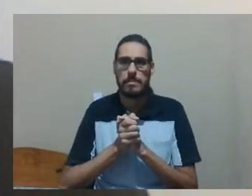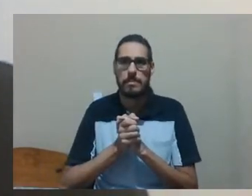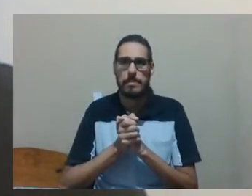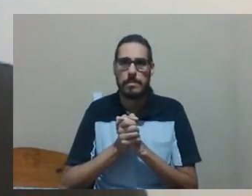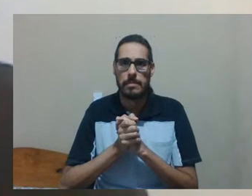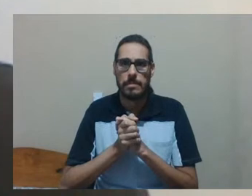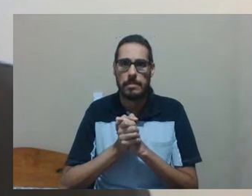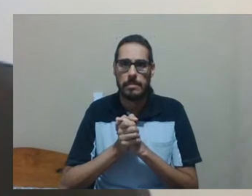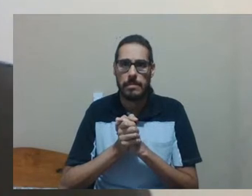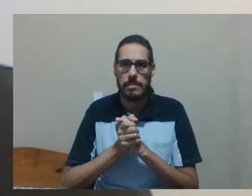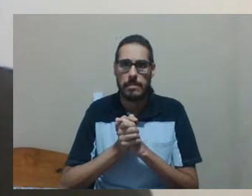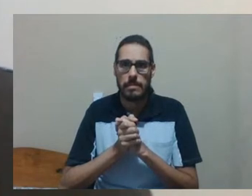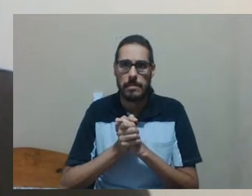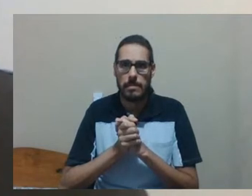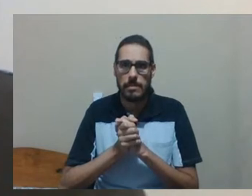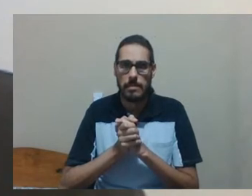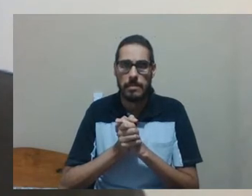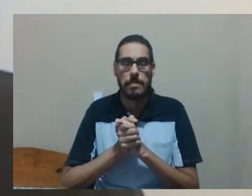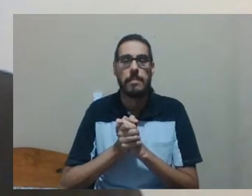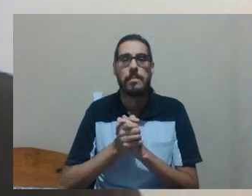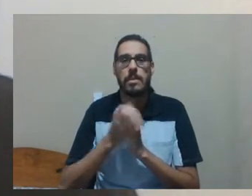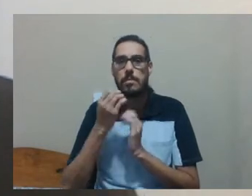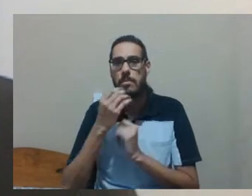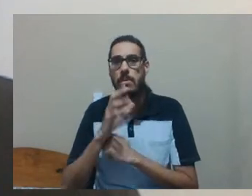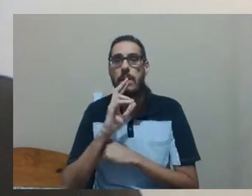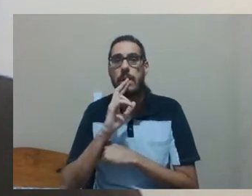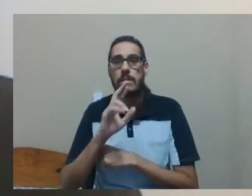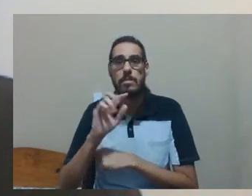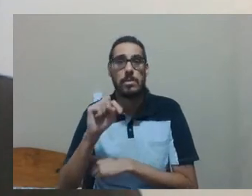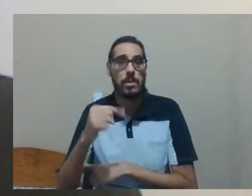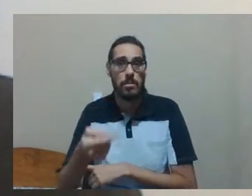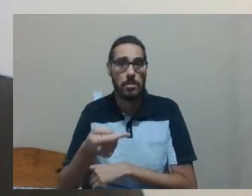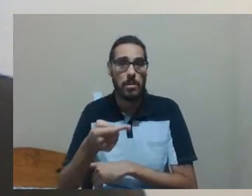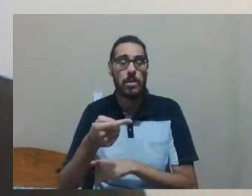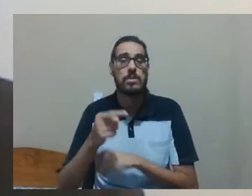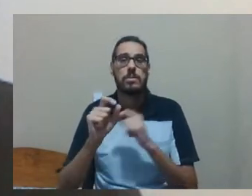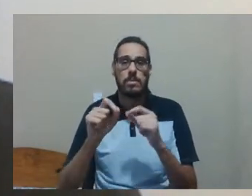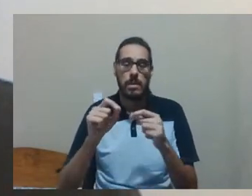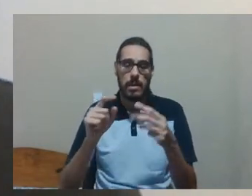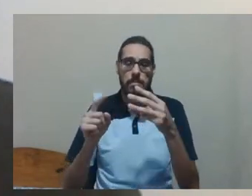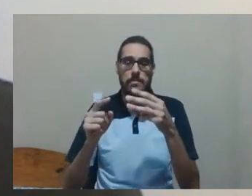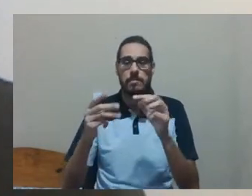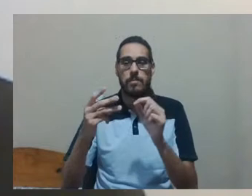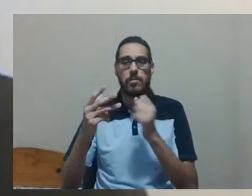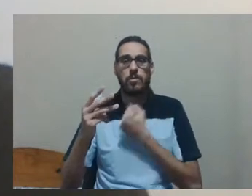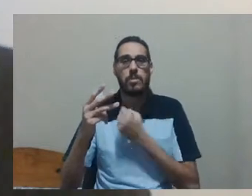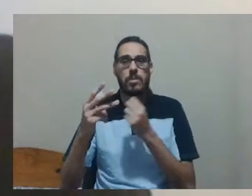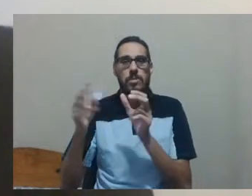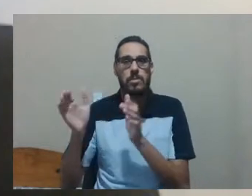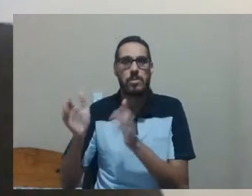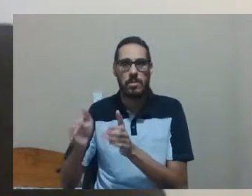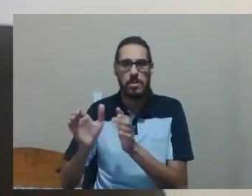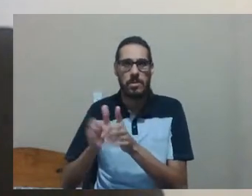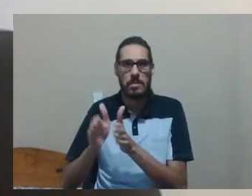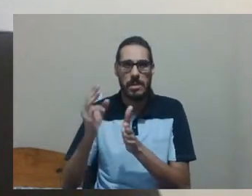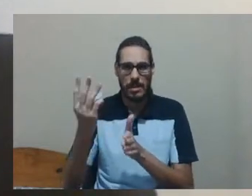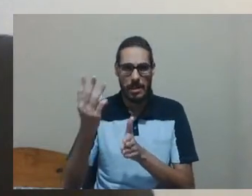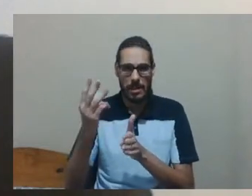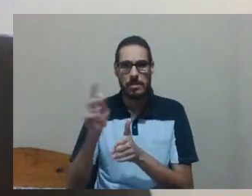É, a próxima candidatura a responder é a candidatura de número 3. Por gentileza, a professora Wanda tem a